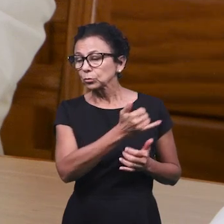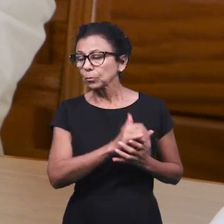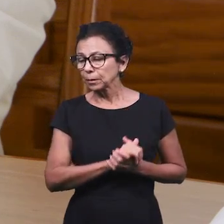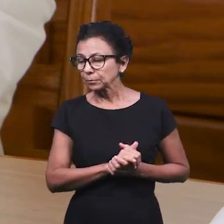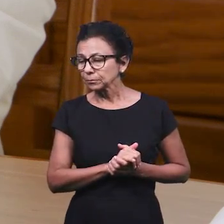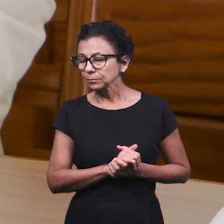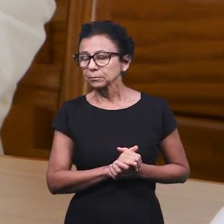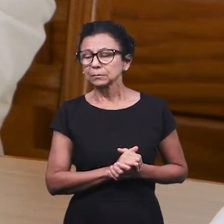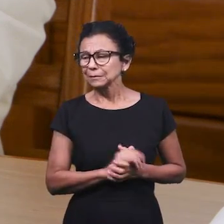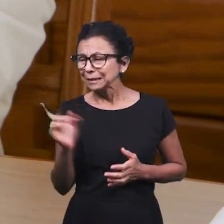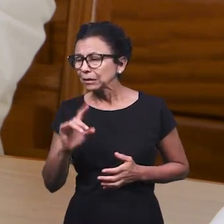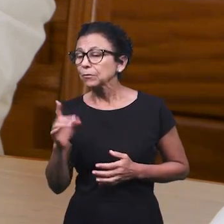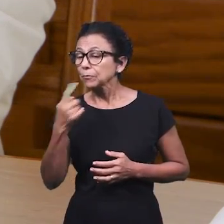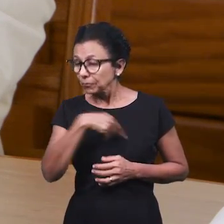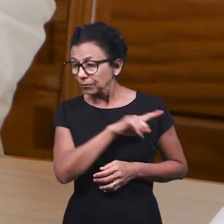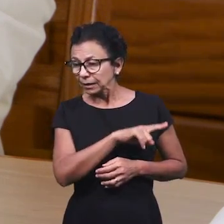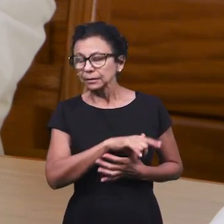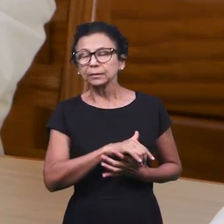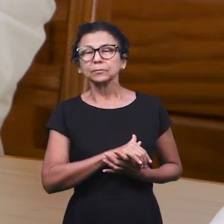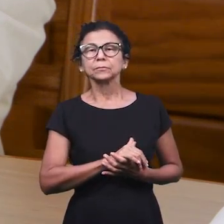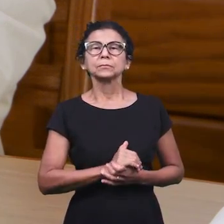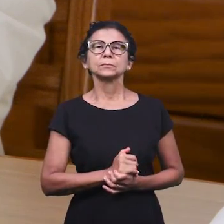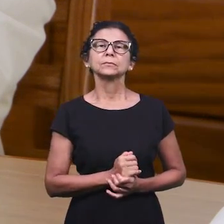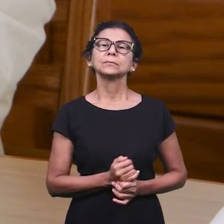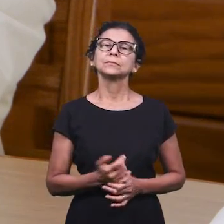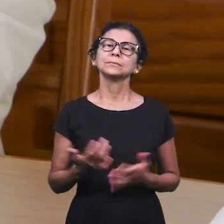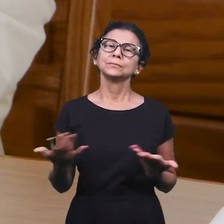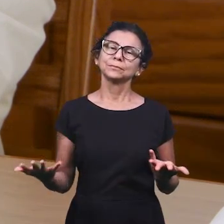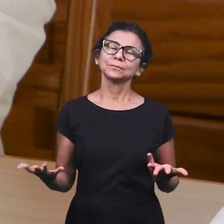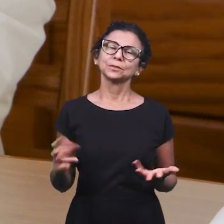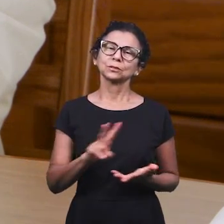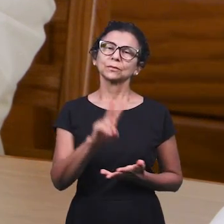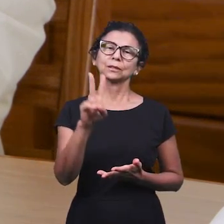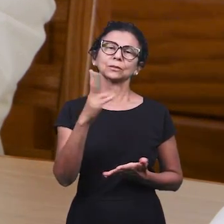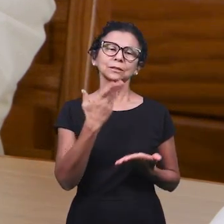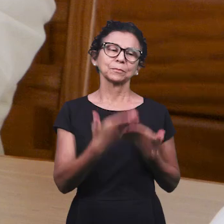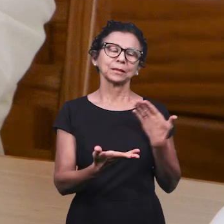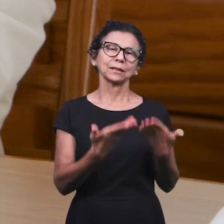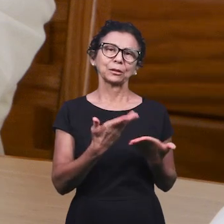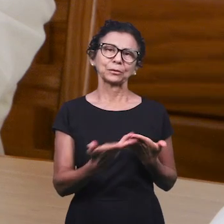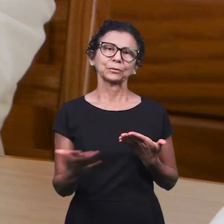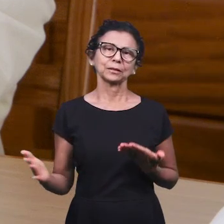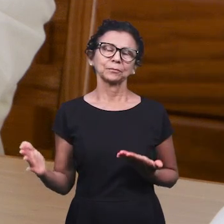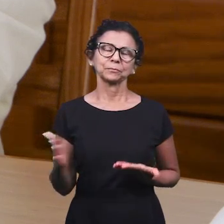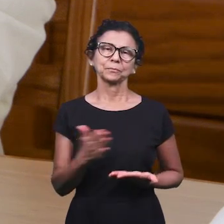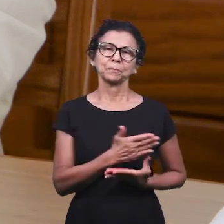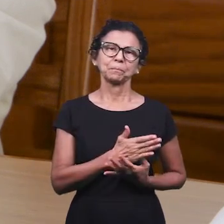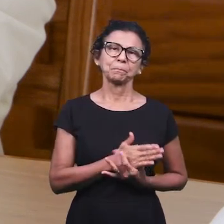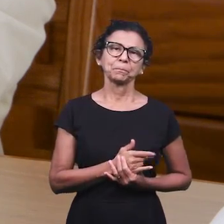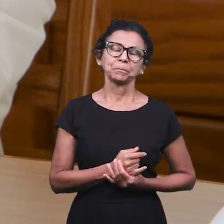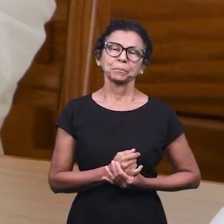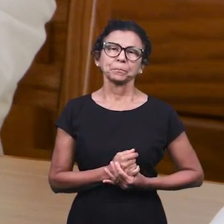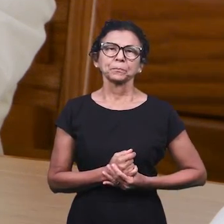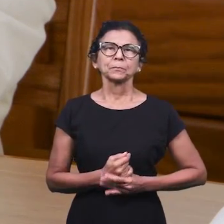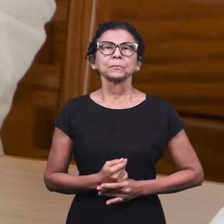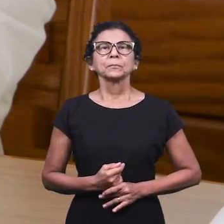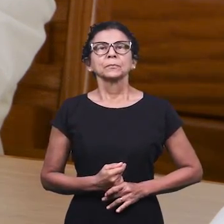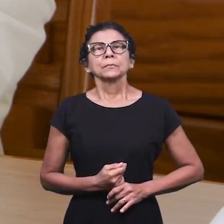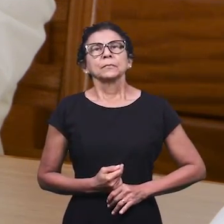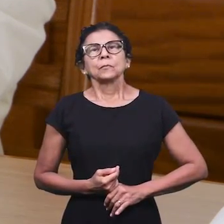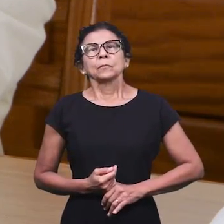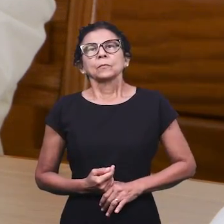criança pegou, ela respondeu mal ao vizinho, a mãe vai lá e pede perdão àquele vizinho lá. Não, mãe, ele fez aquele negócio comigo